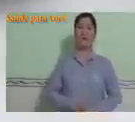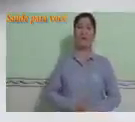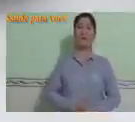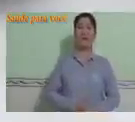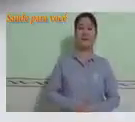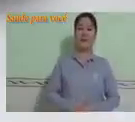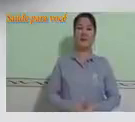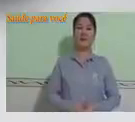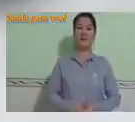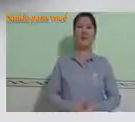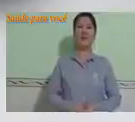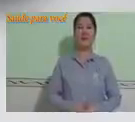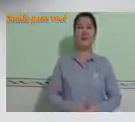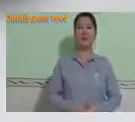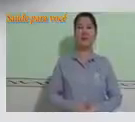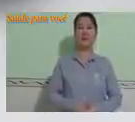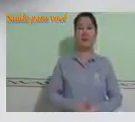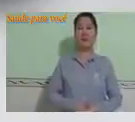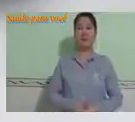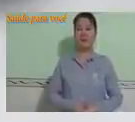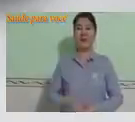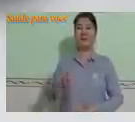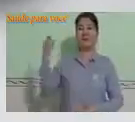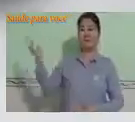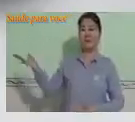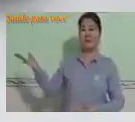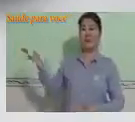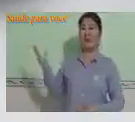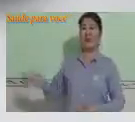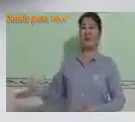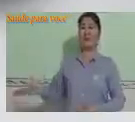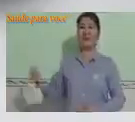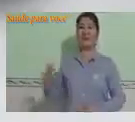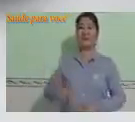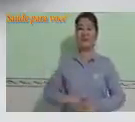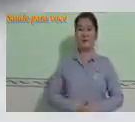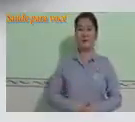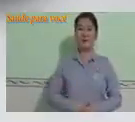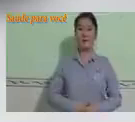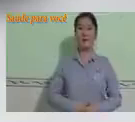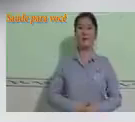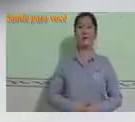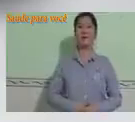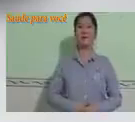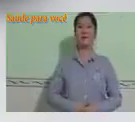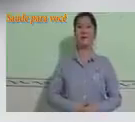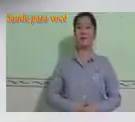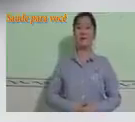casos, pode ser necessário usar suplementos, como o Truvaquil, ou aplicar injeções, gels ou